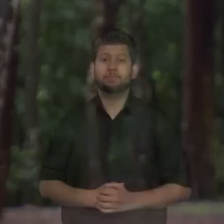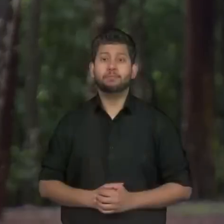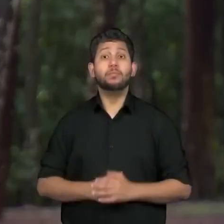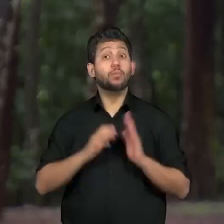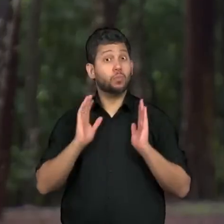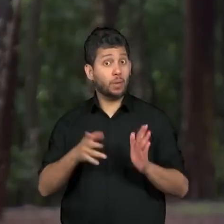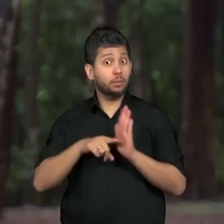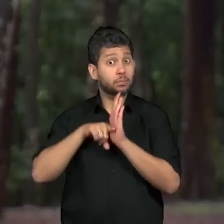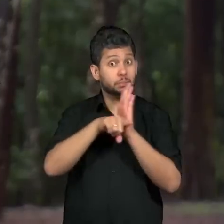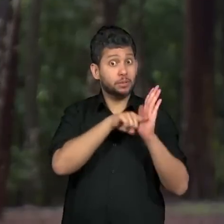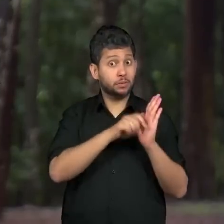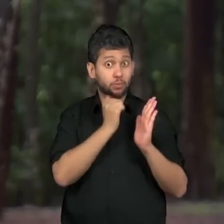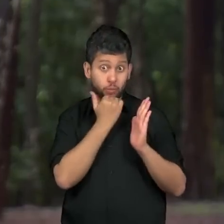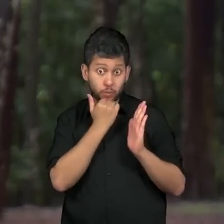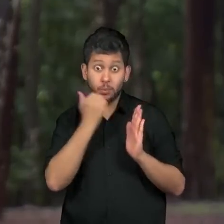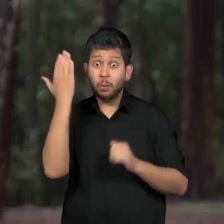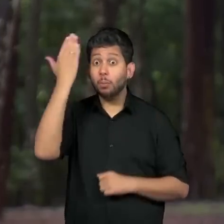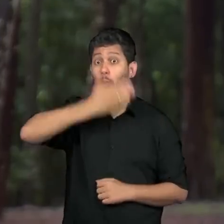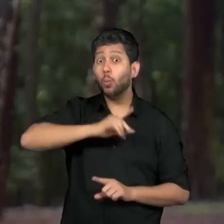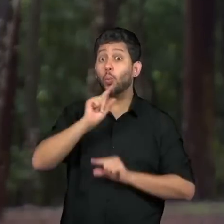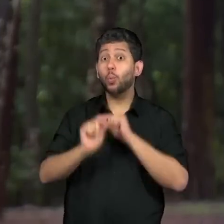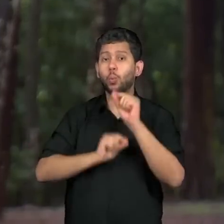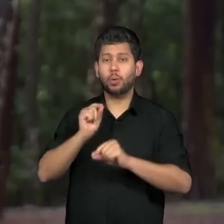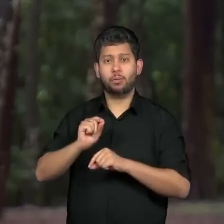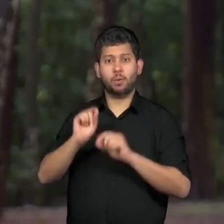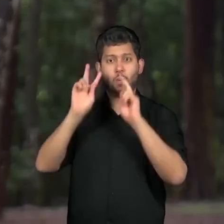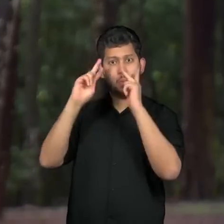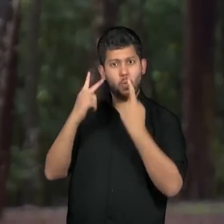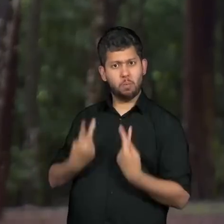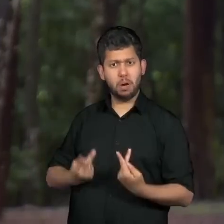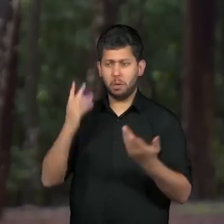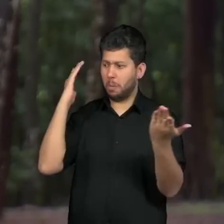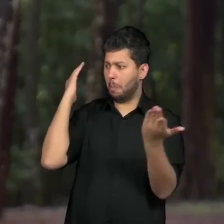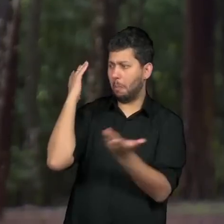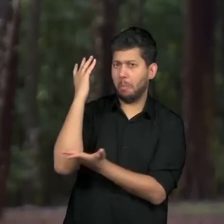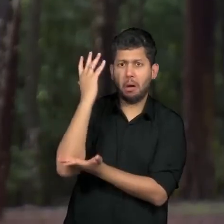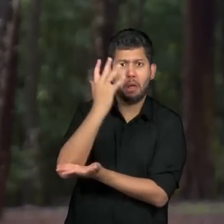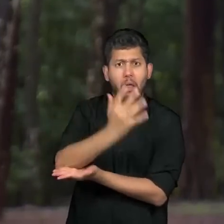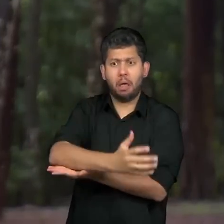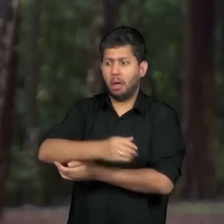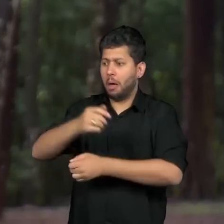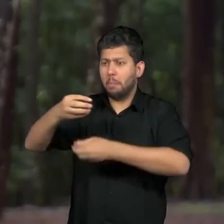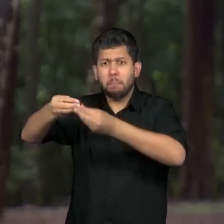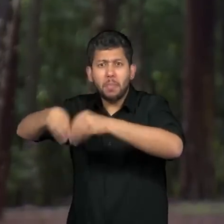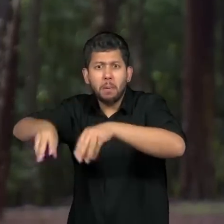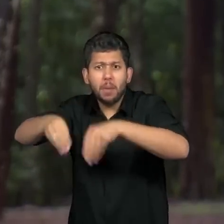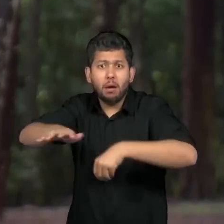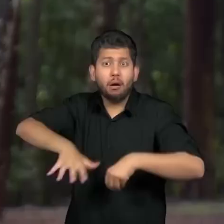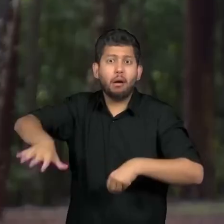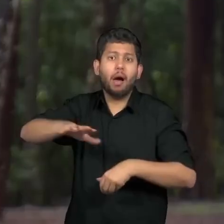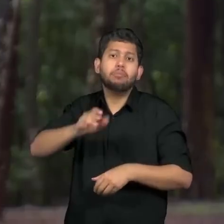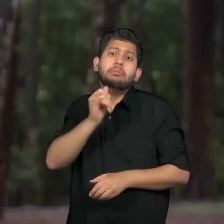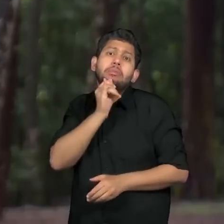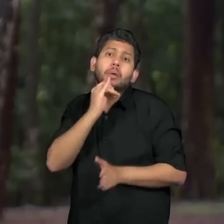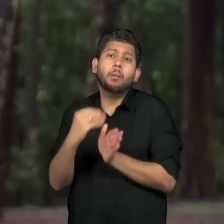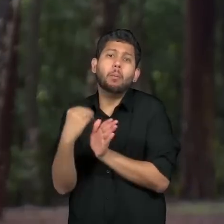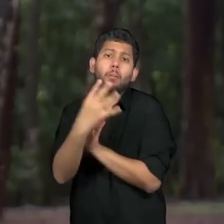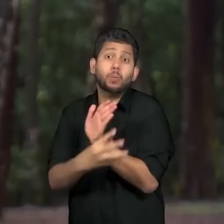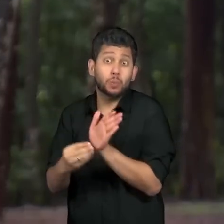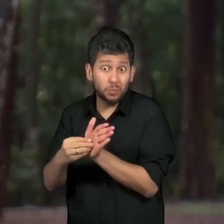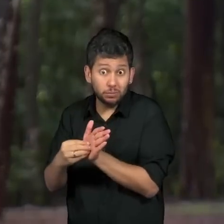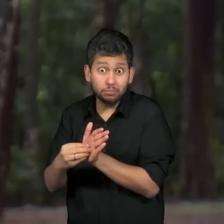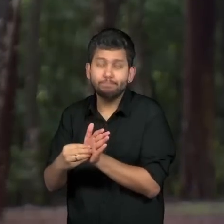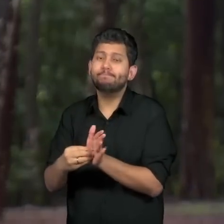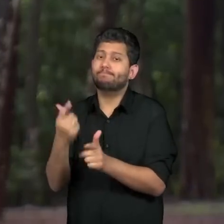Estudo revela que atividades humanas, como o desmatamento da maior floresta tropical do mundo,